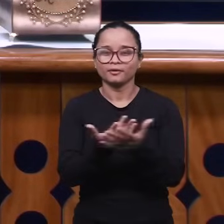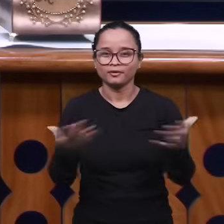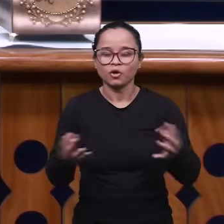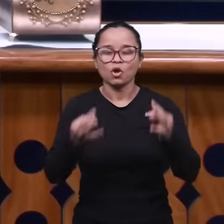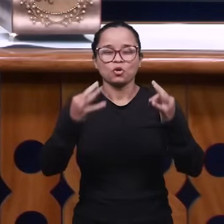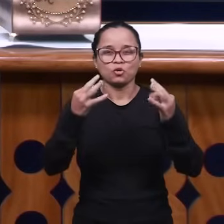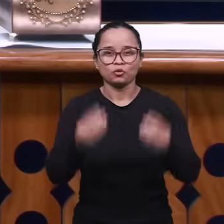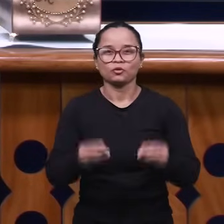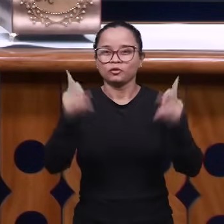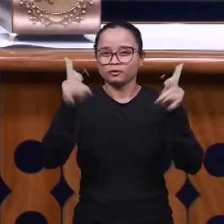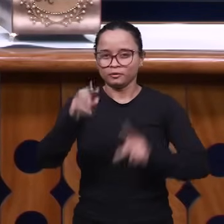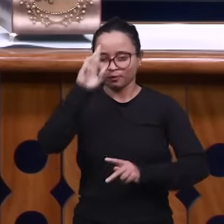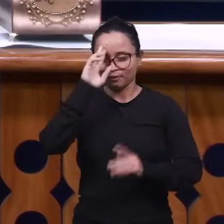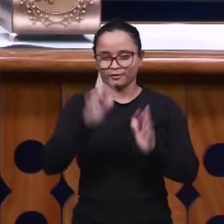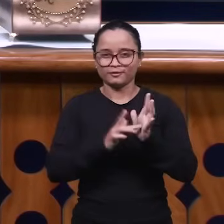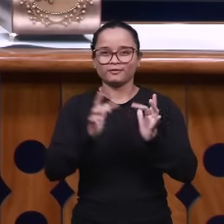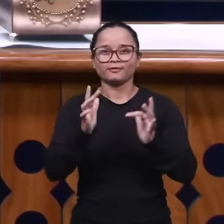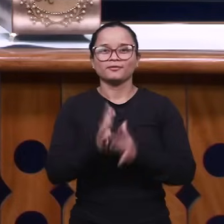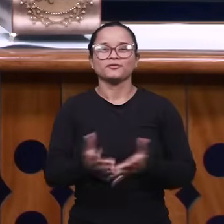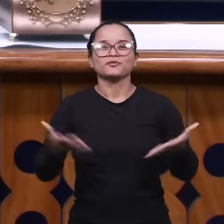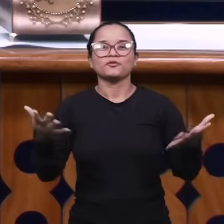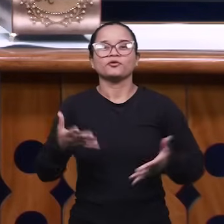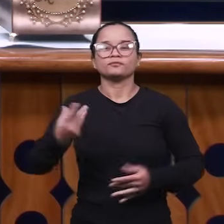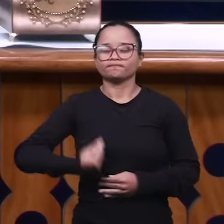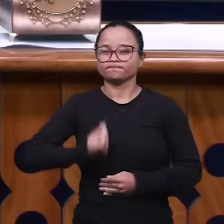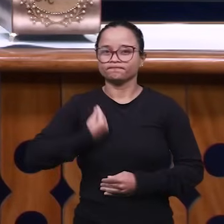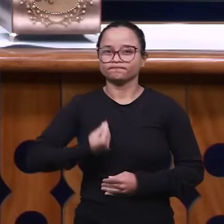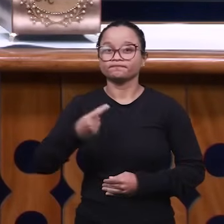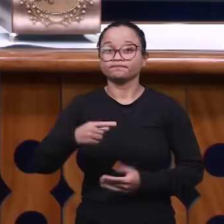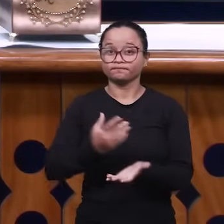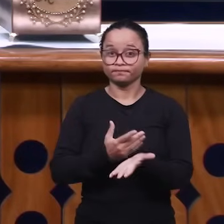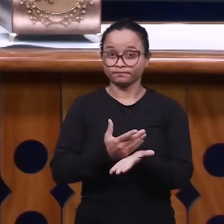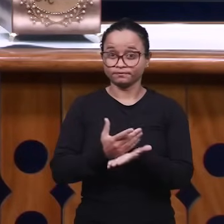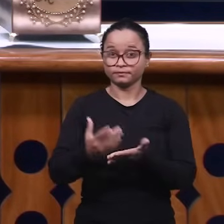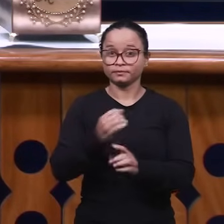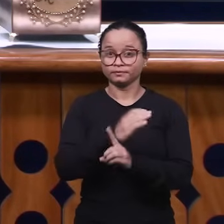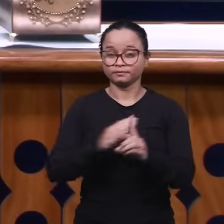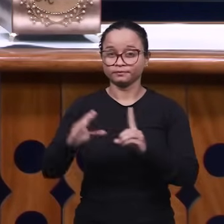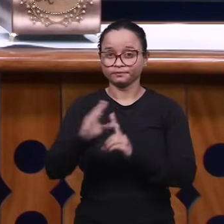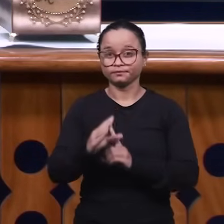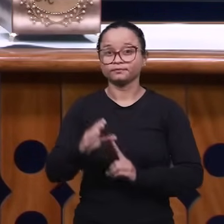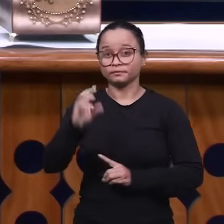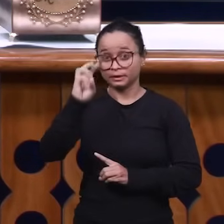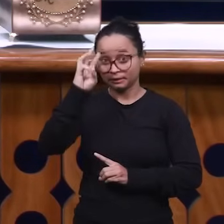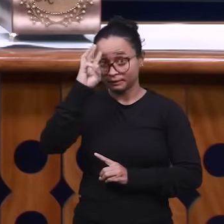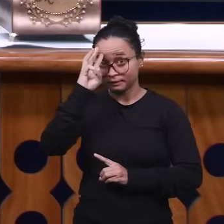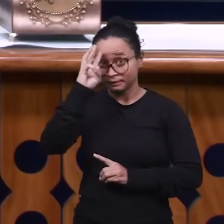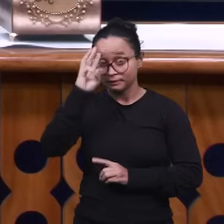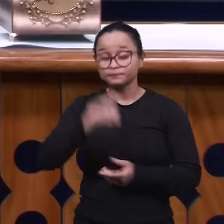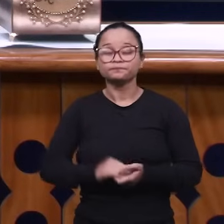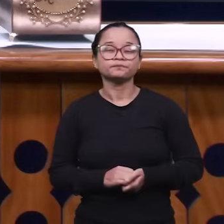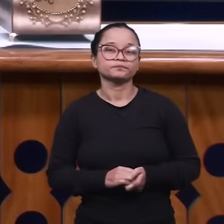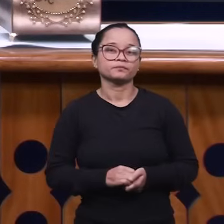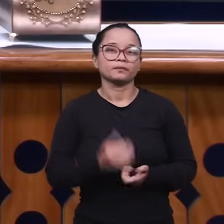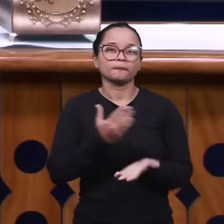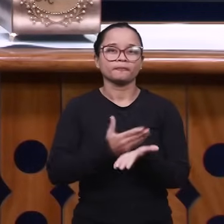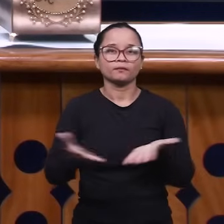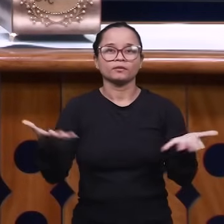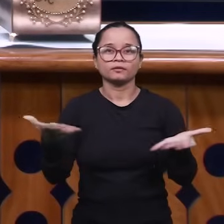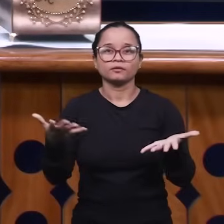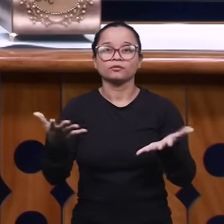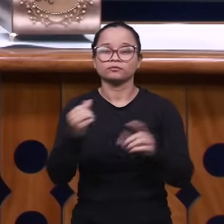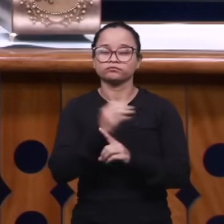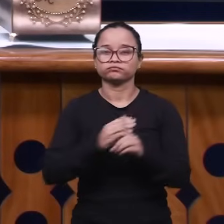quero saudar a todos com a paz do Senhor Jesus. Nós estamos aqui para dar início ao nosso culto desta terça-feira e nós queremos iniciar